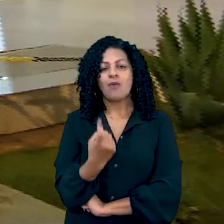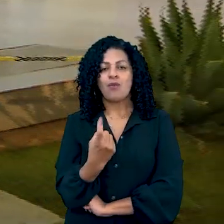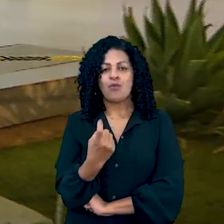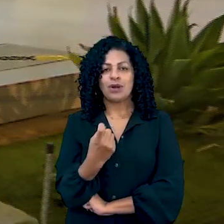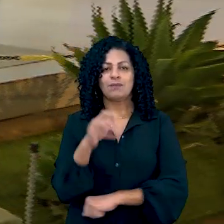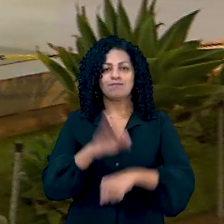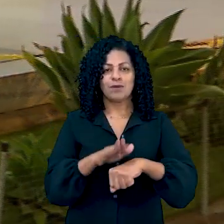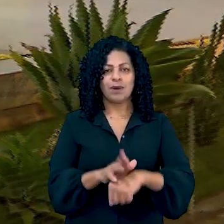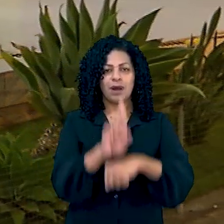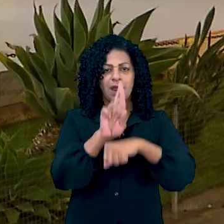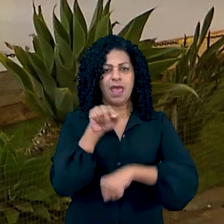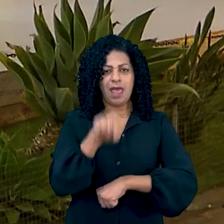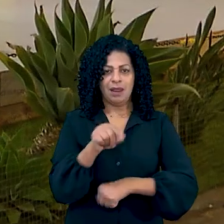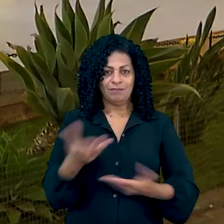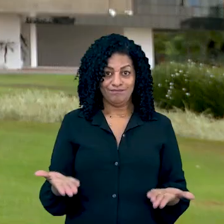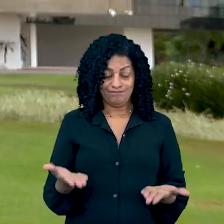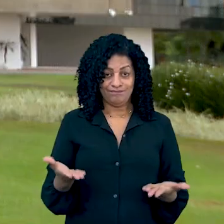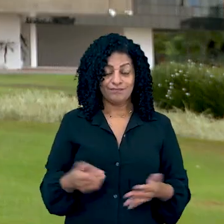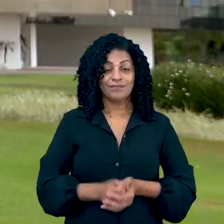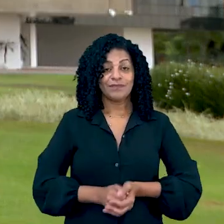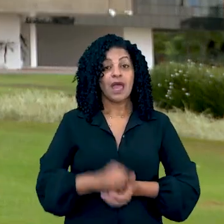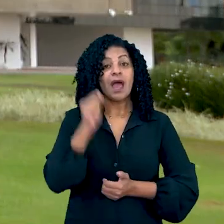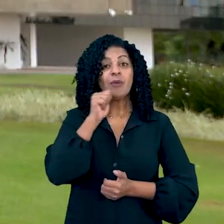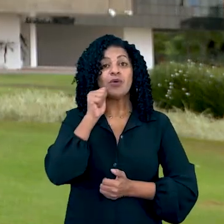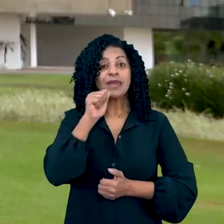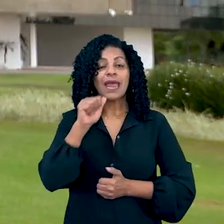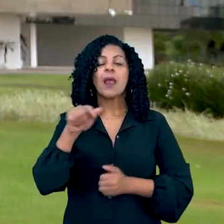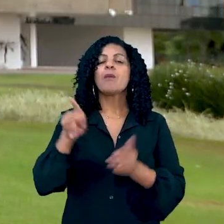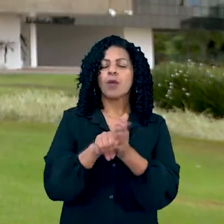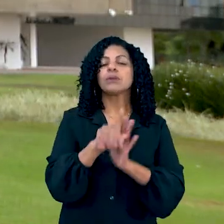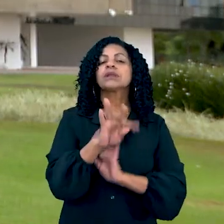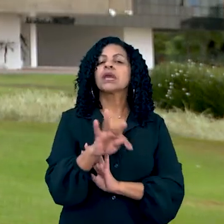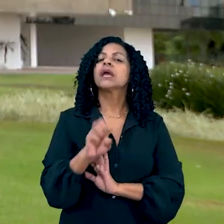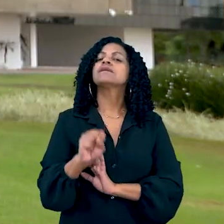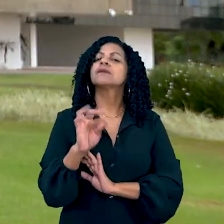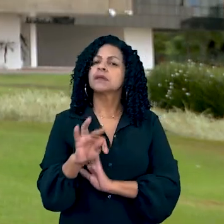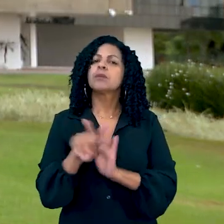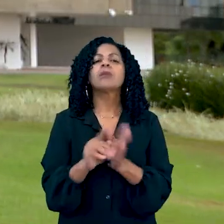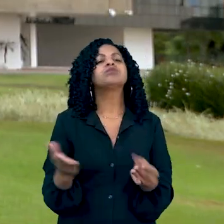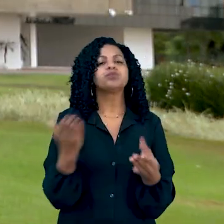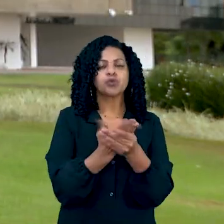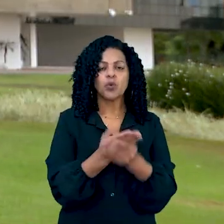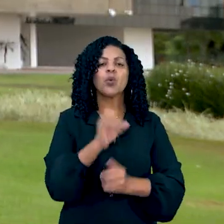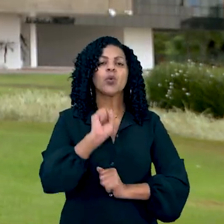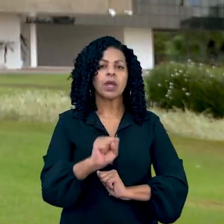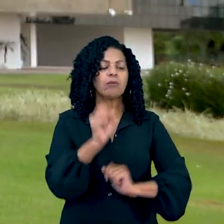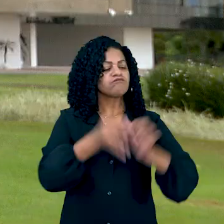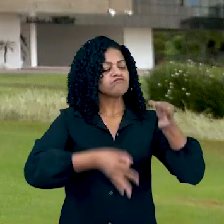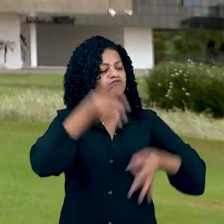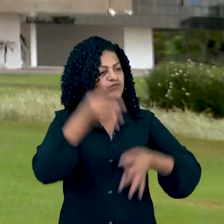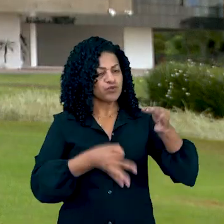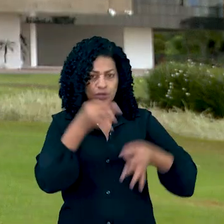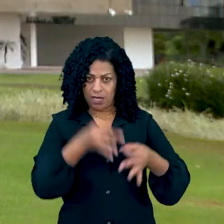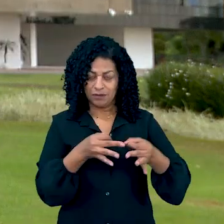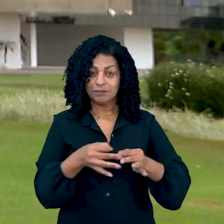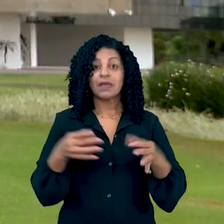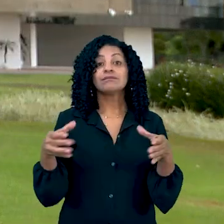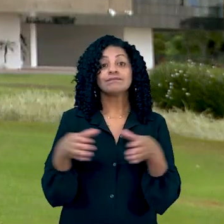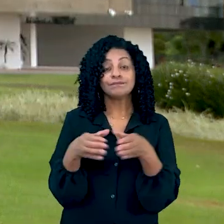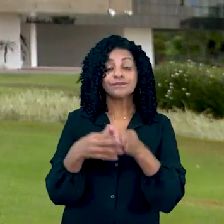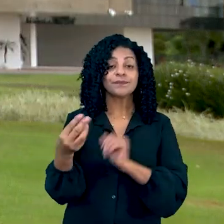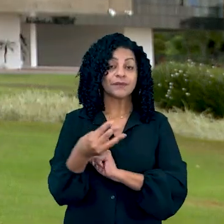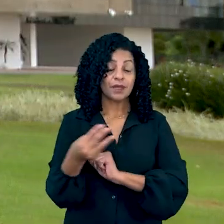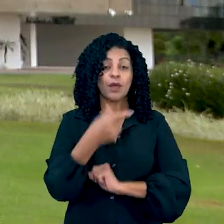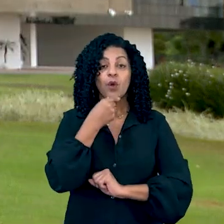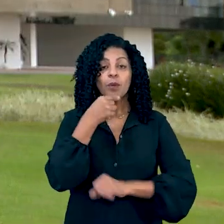única responsável pela criança. A bancária recorreu ao TST e o caso foi julgado pela terceira turma. O relator